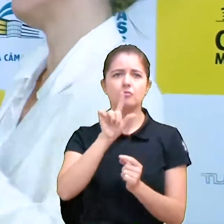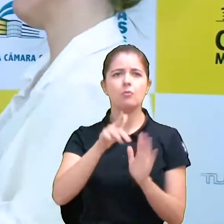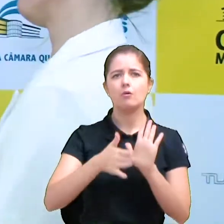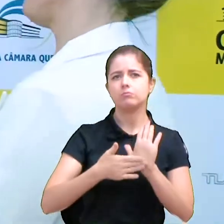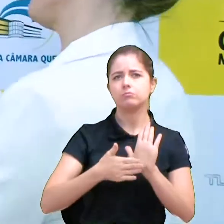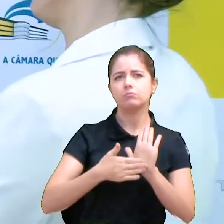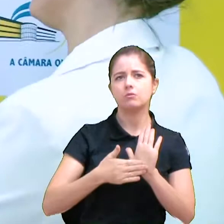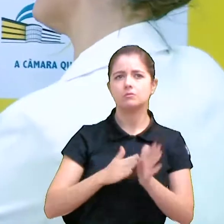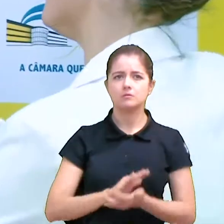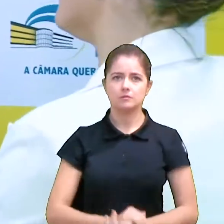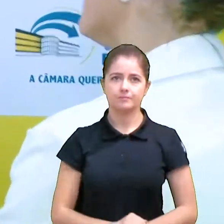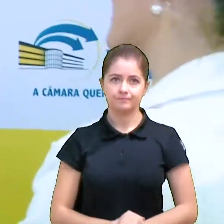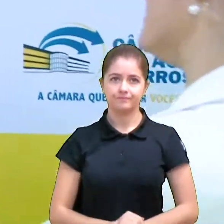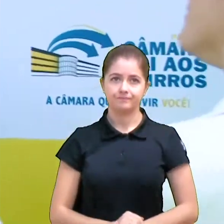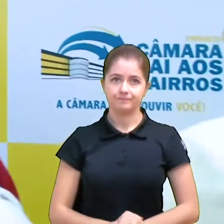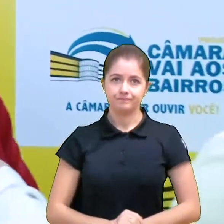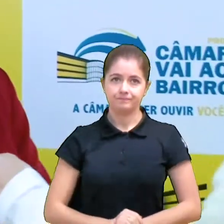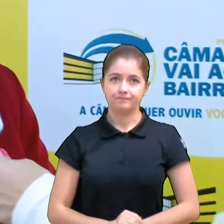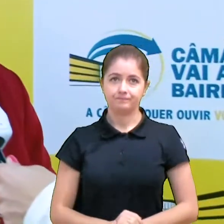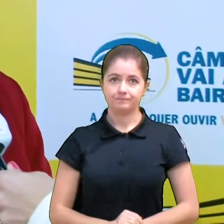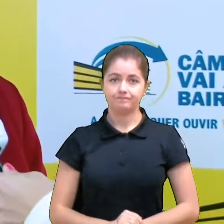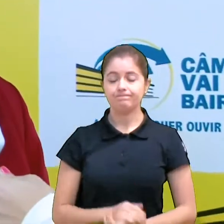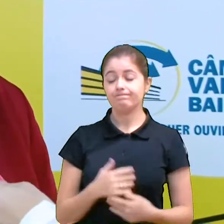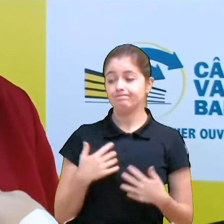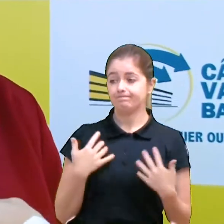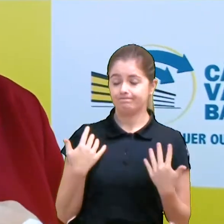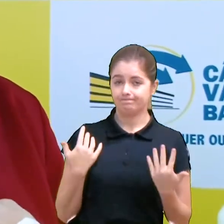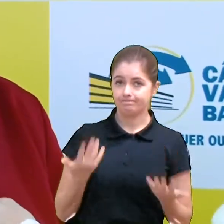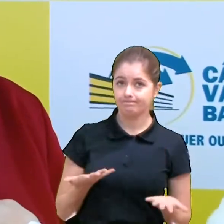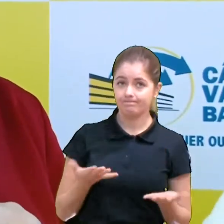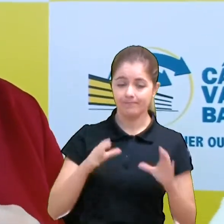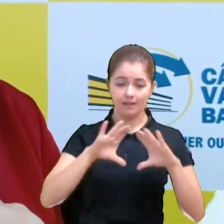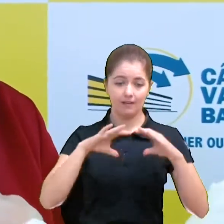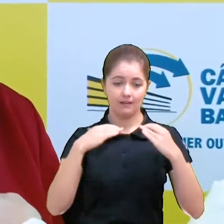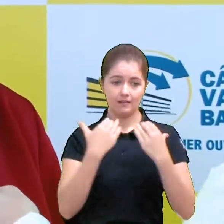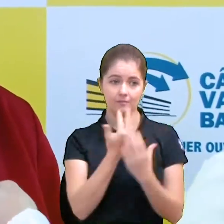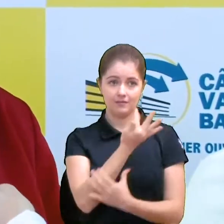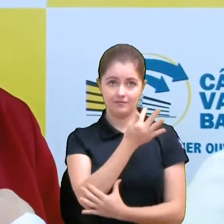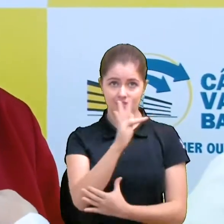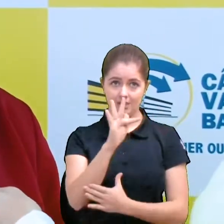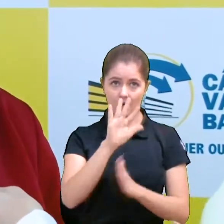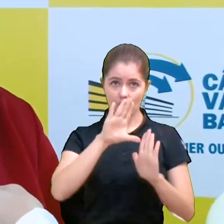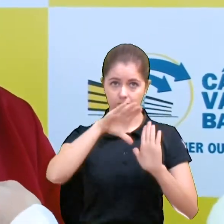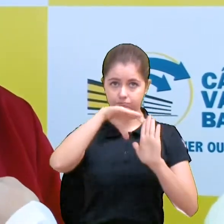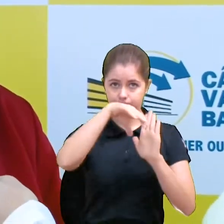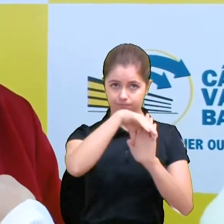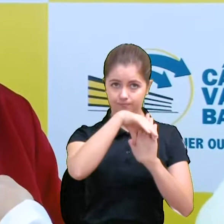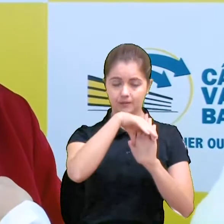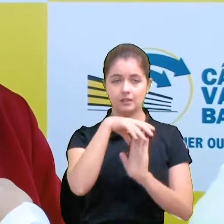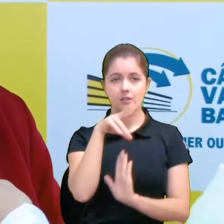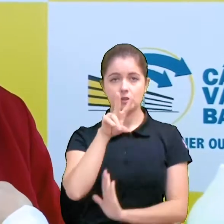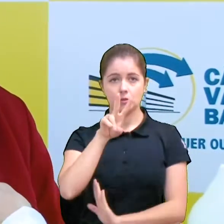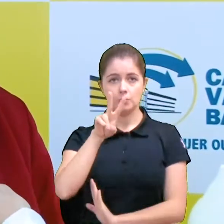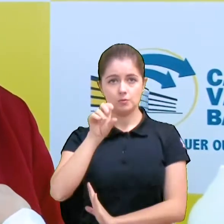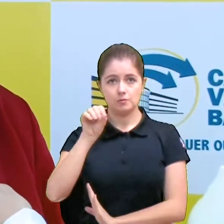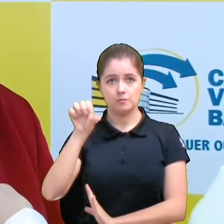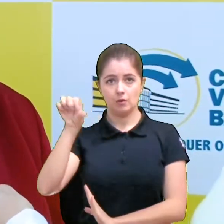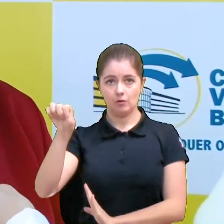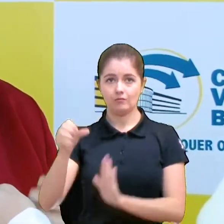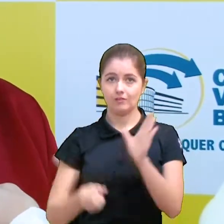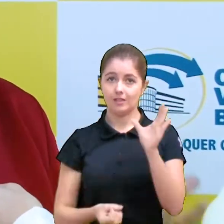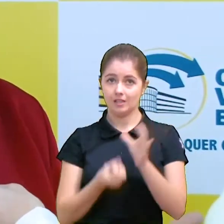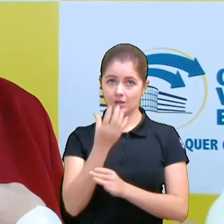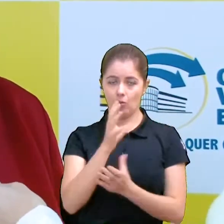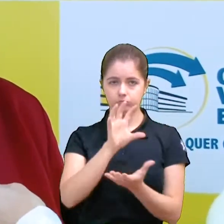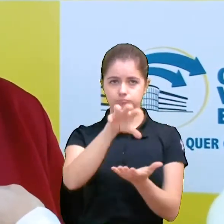proposta. Bem, a Câmara Federal, em 2009, criou essa Procuradoria Especial da Mulher. A